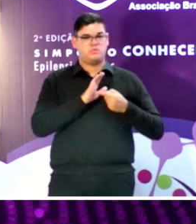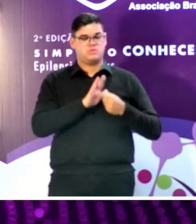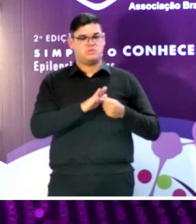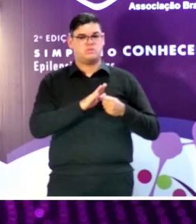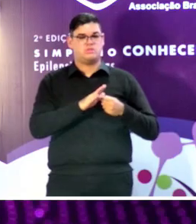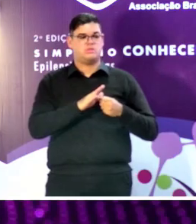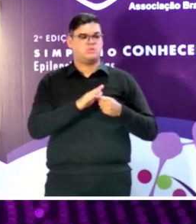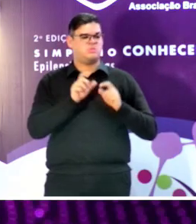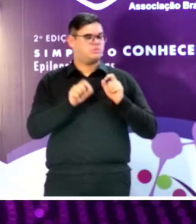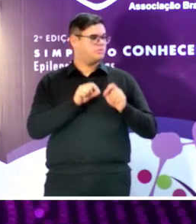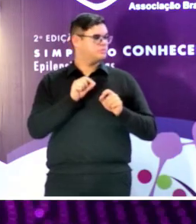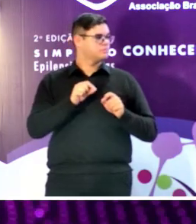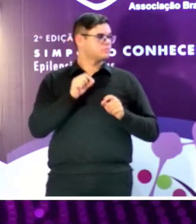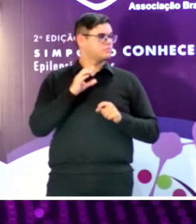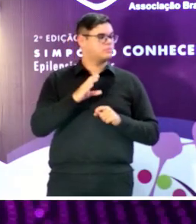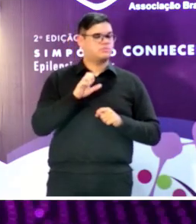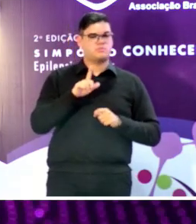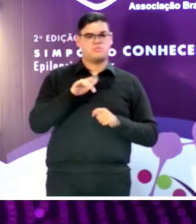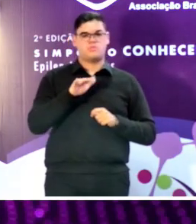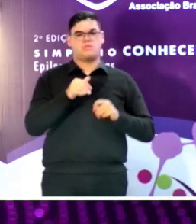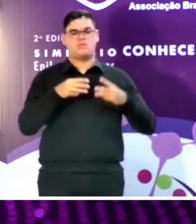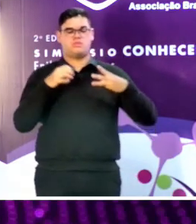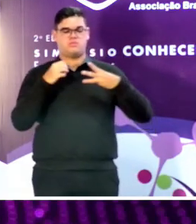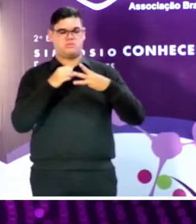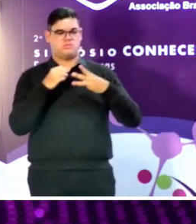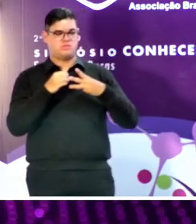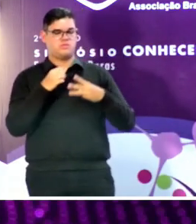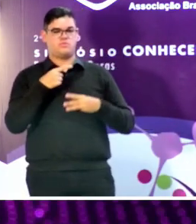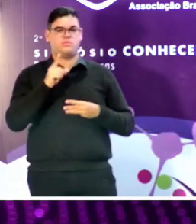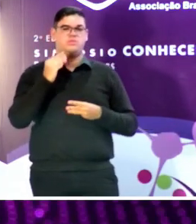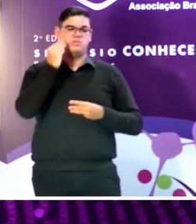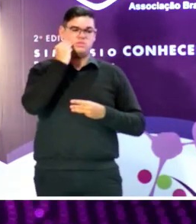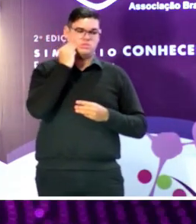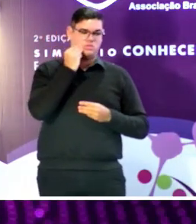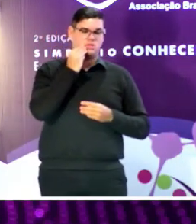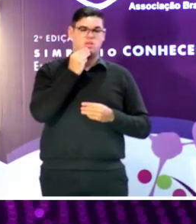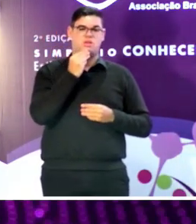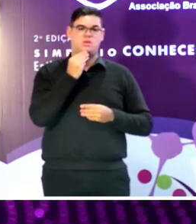essas mutações e fui testar o efeito direto desse composto